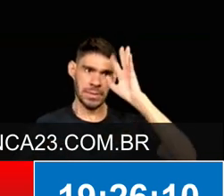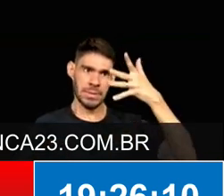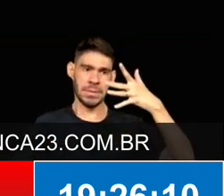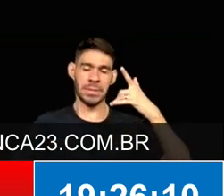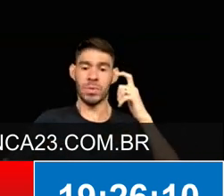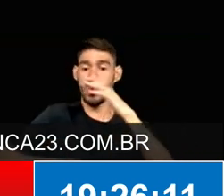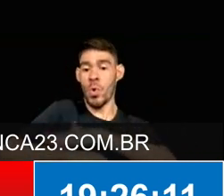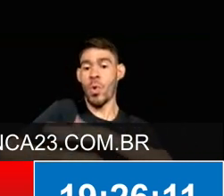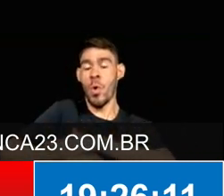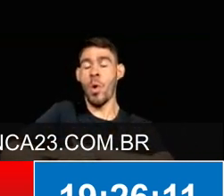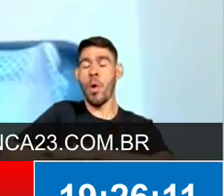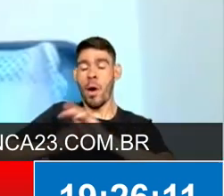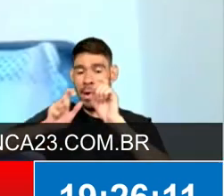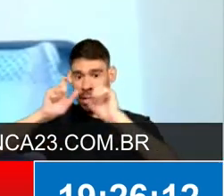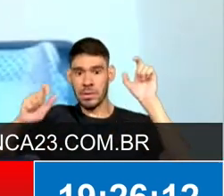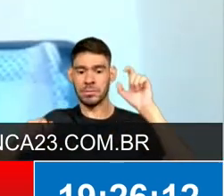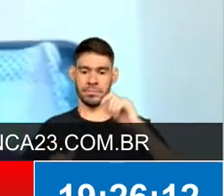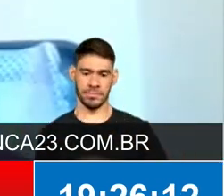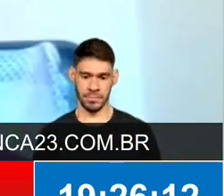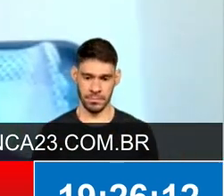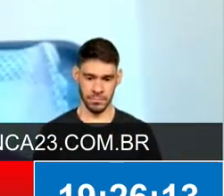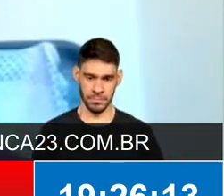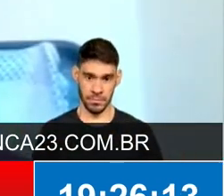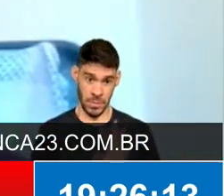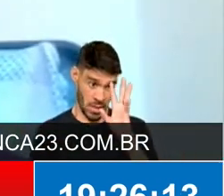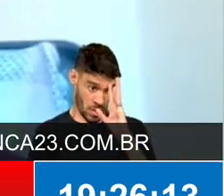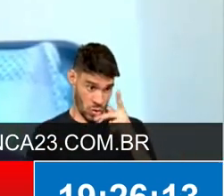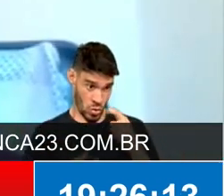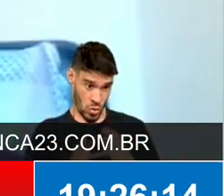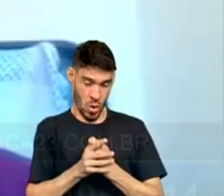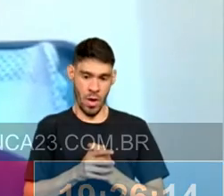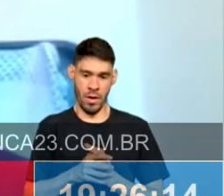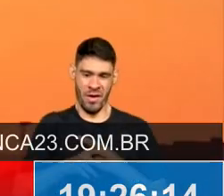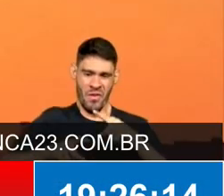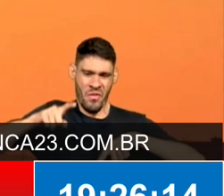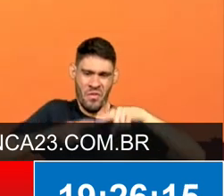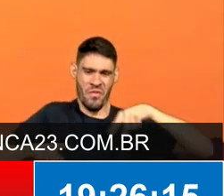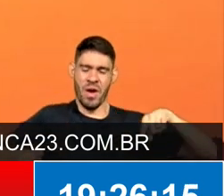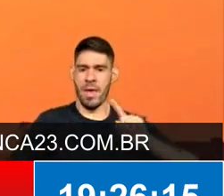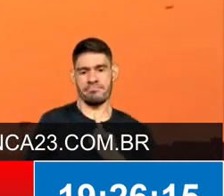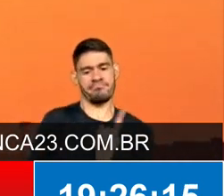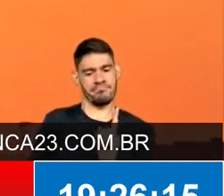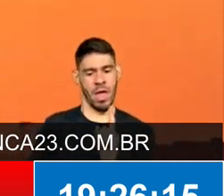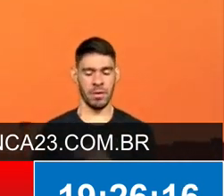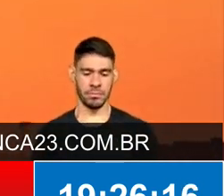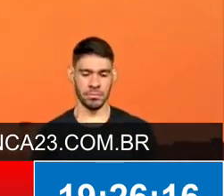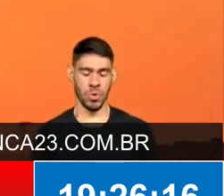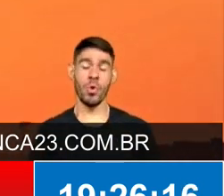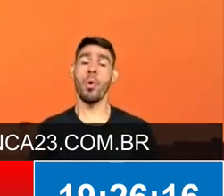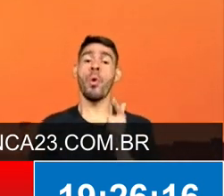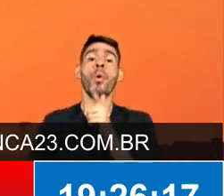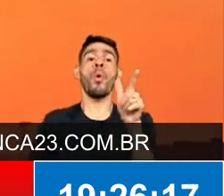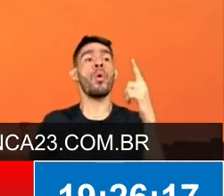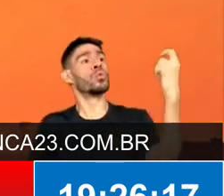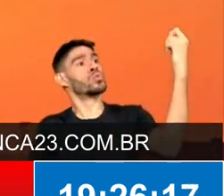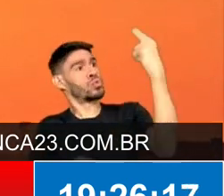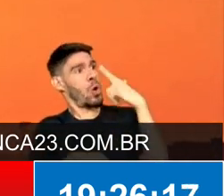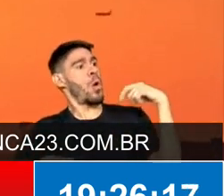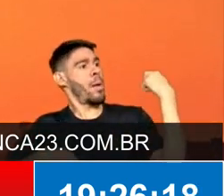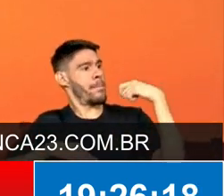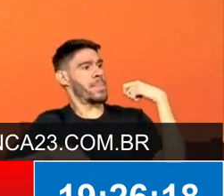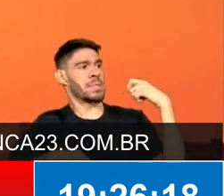de acordar e, quando a gente definir esse horário, tentar não variar muito. Outra coisa é se expor ao sol. O sol é